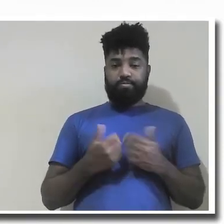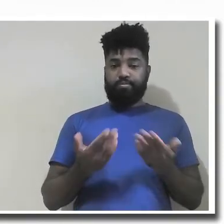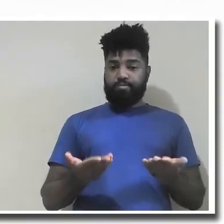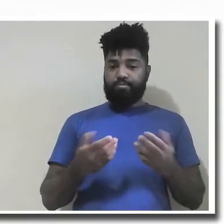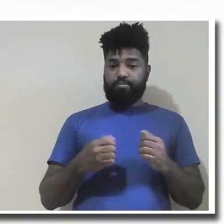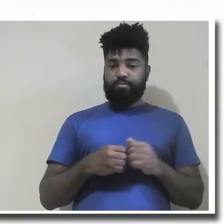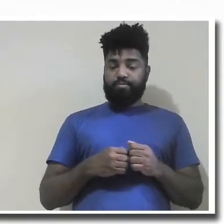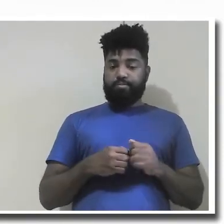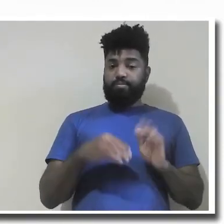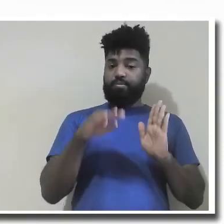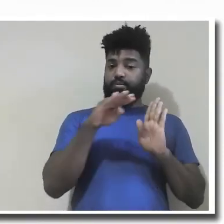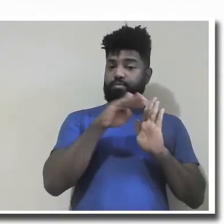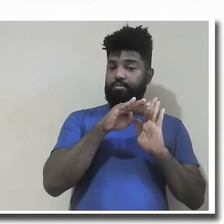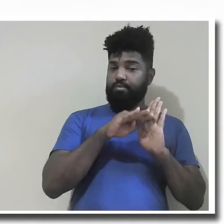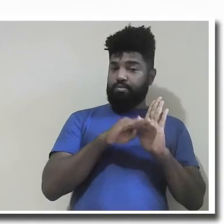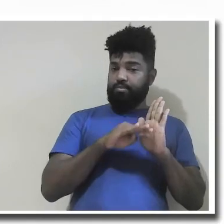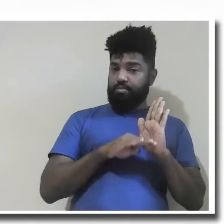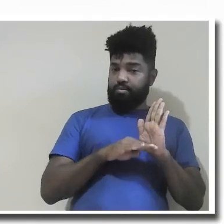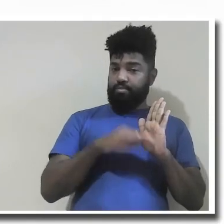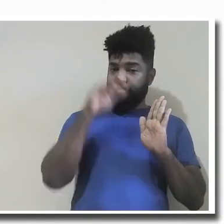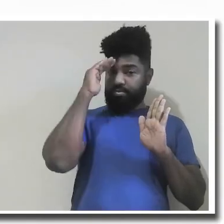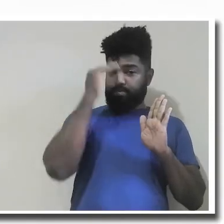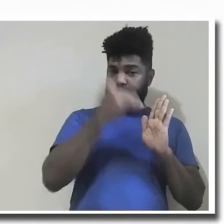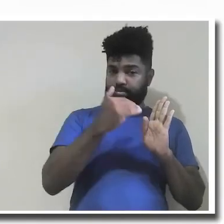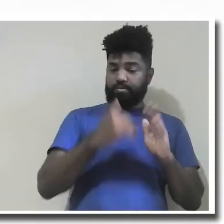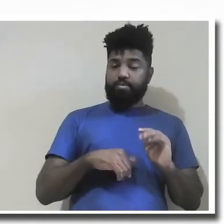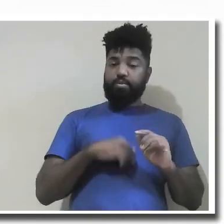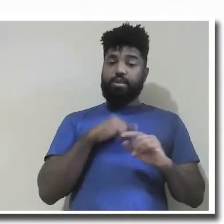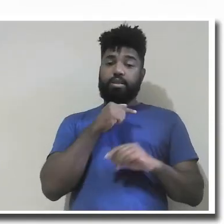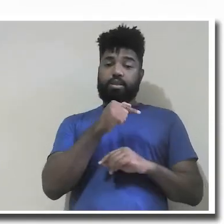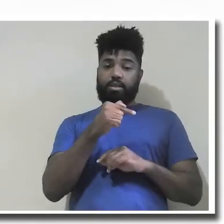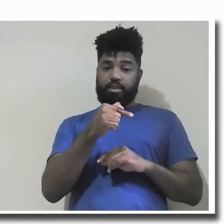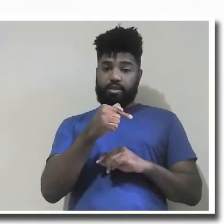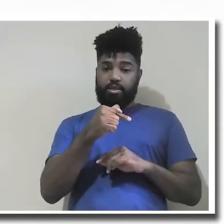Respeitando a ordem das operações, 7 mais 2,